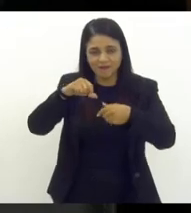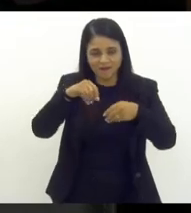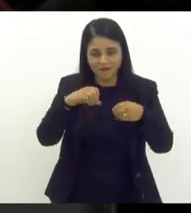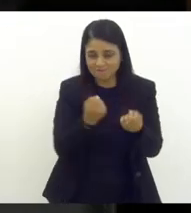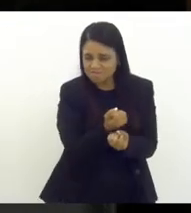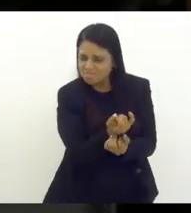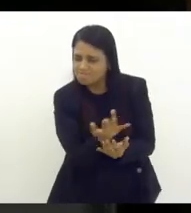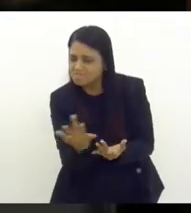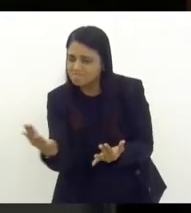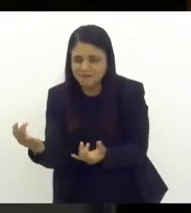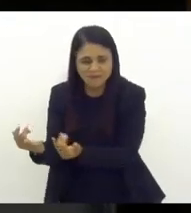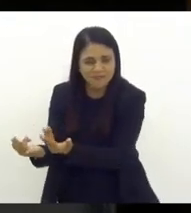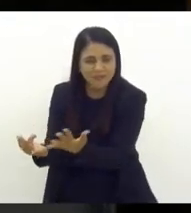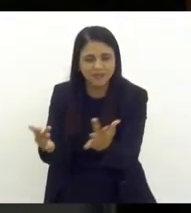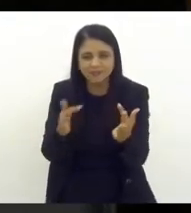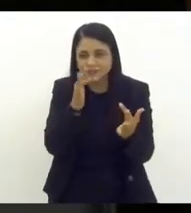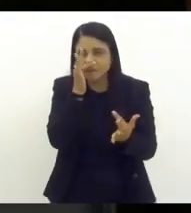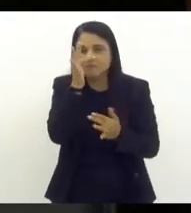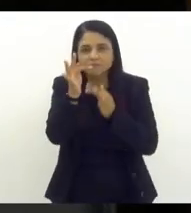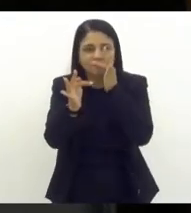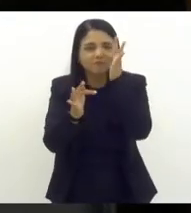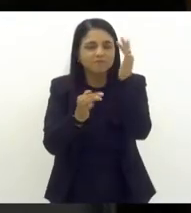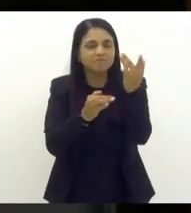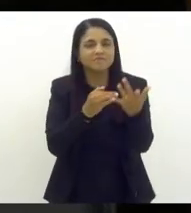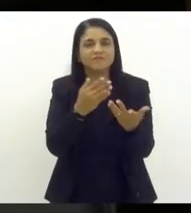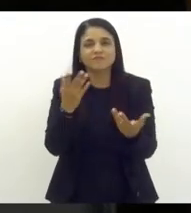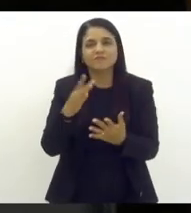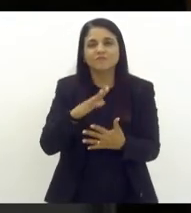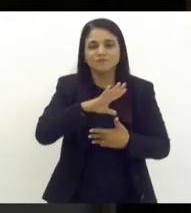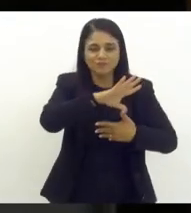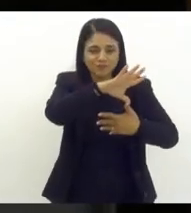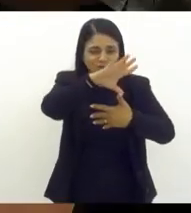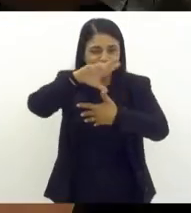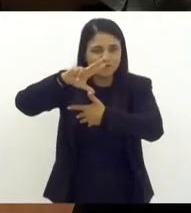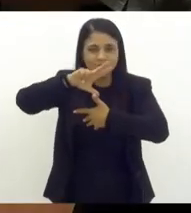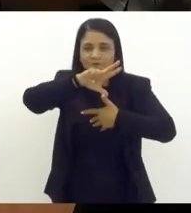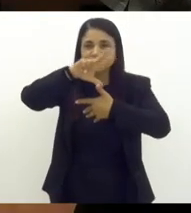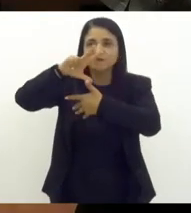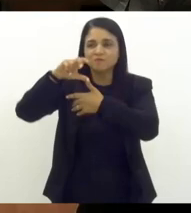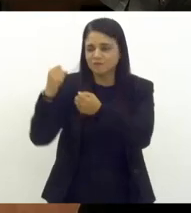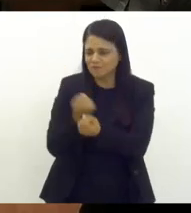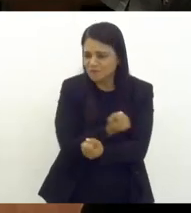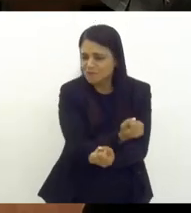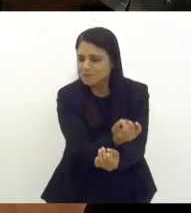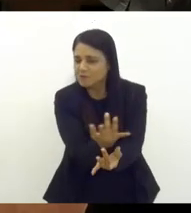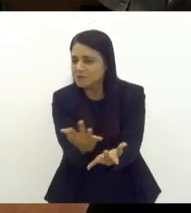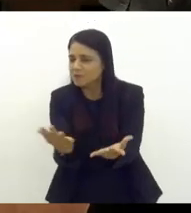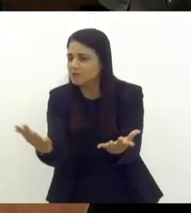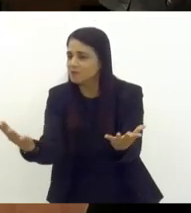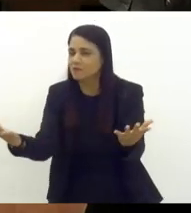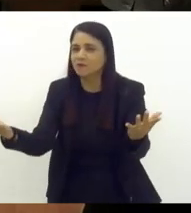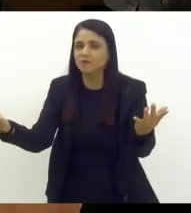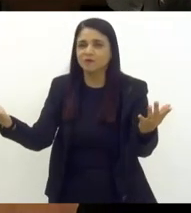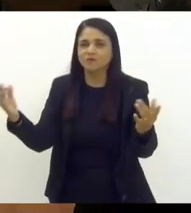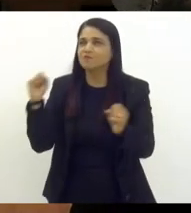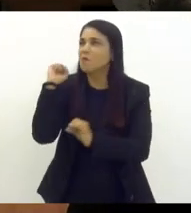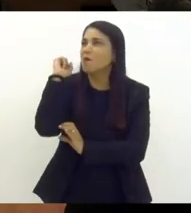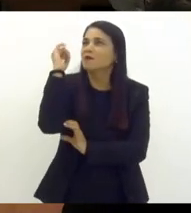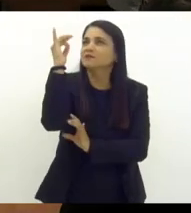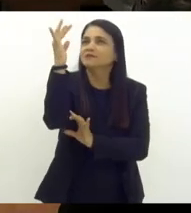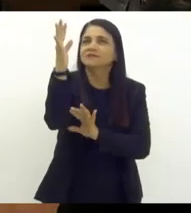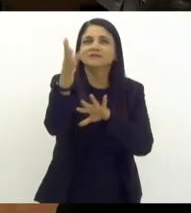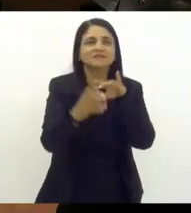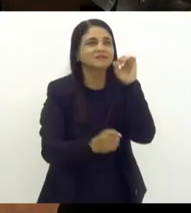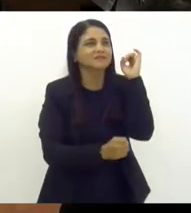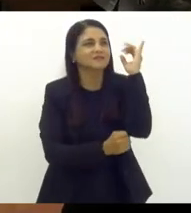terra mais que a vida Deus e sonhos lindos Campos tem mais flores nossos